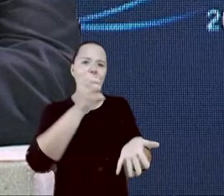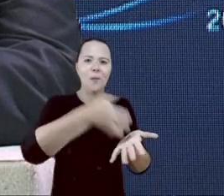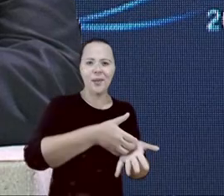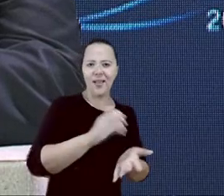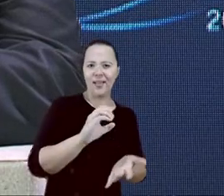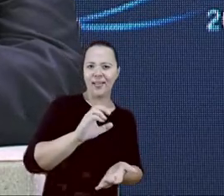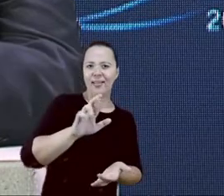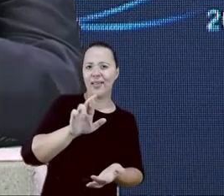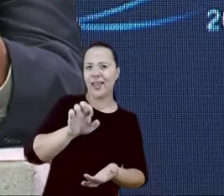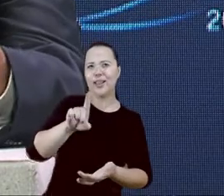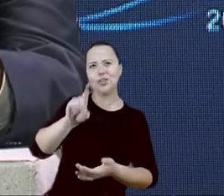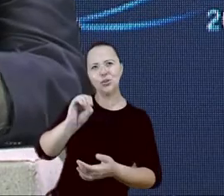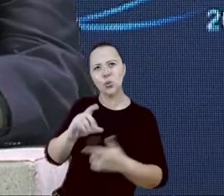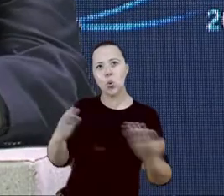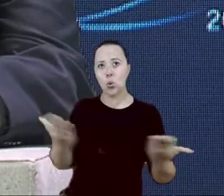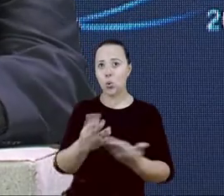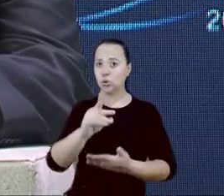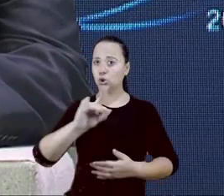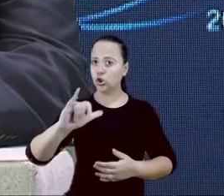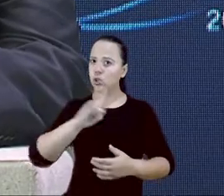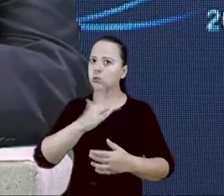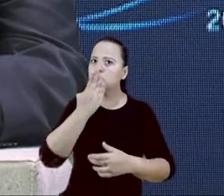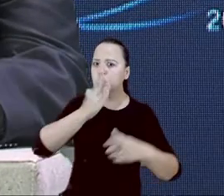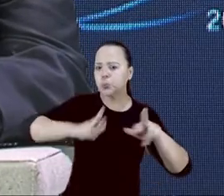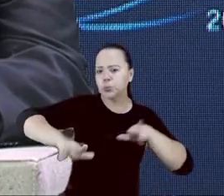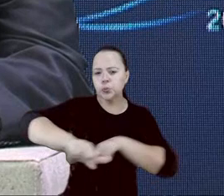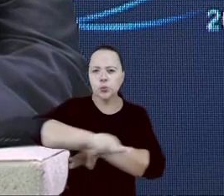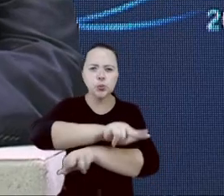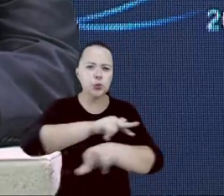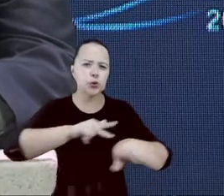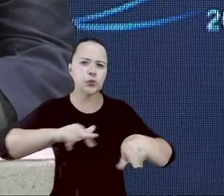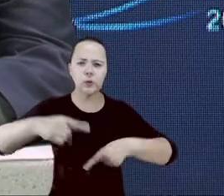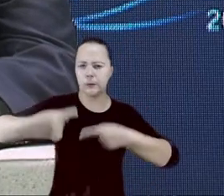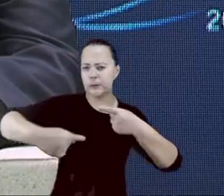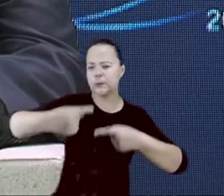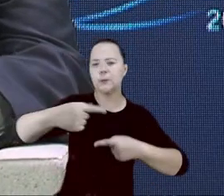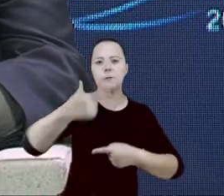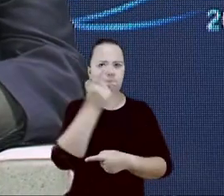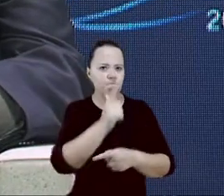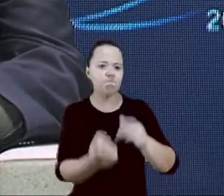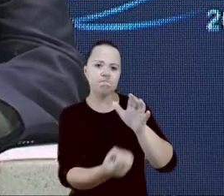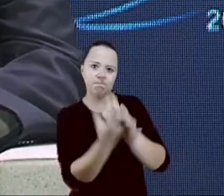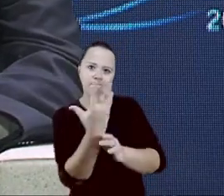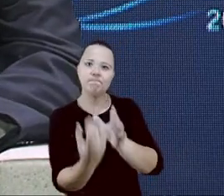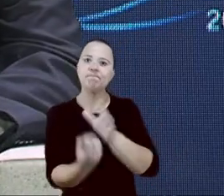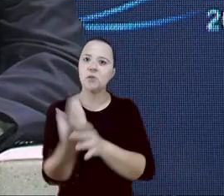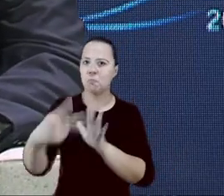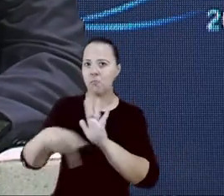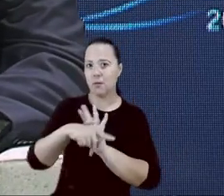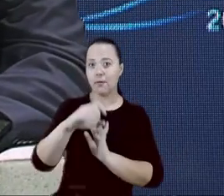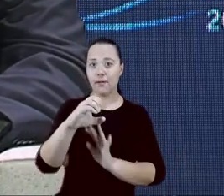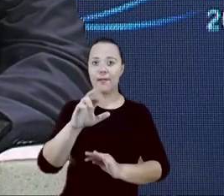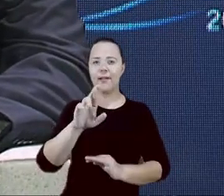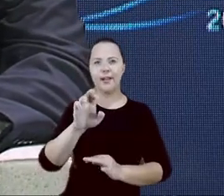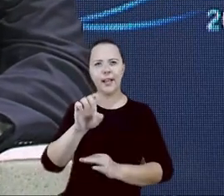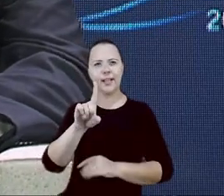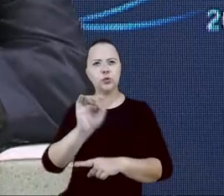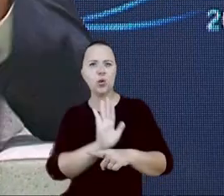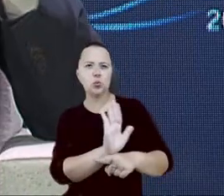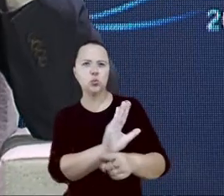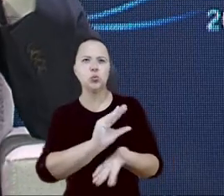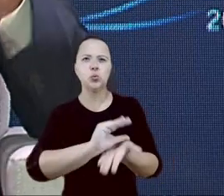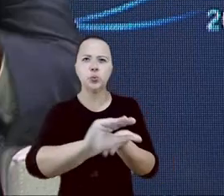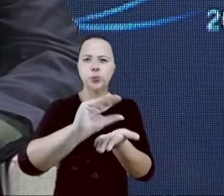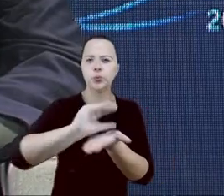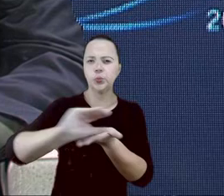dia tem várias Fundos muitos mercados que montaram mesas de crédito né dentro dos meus